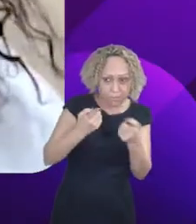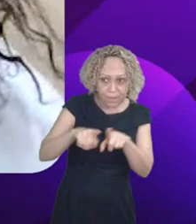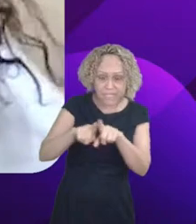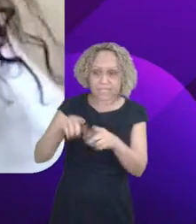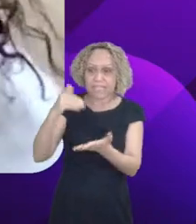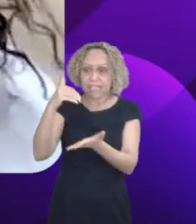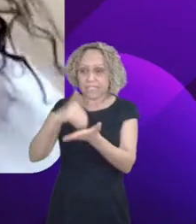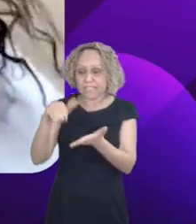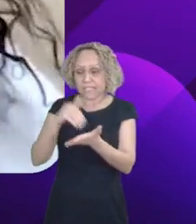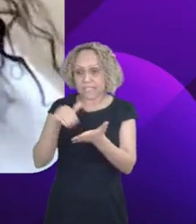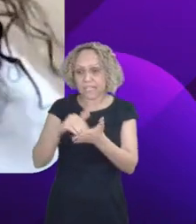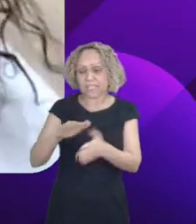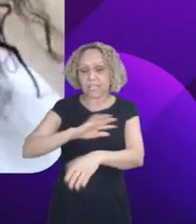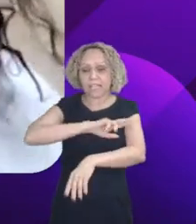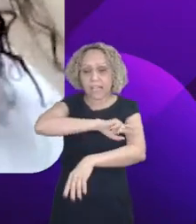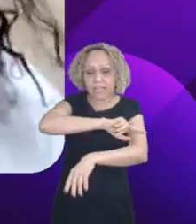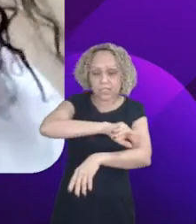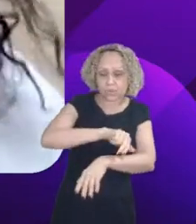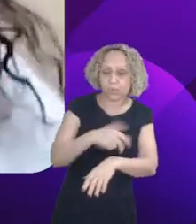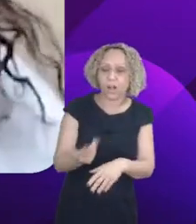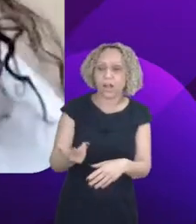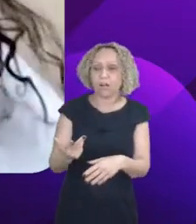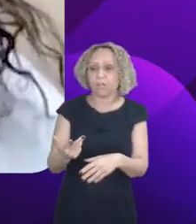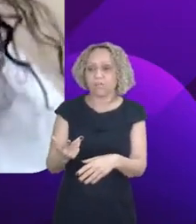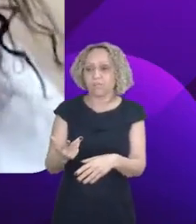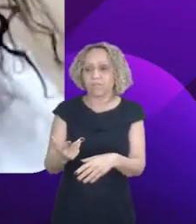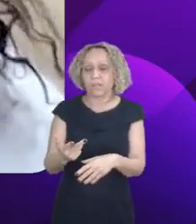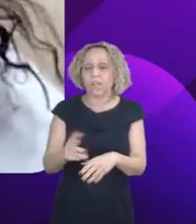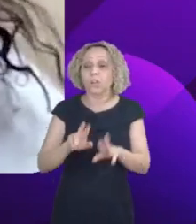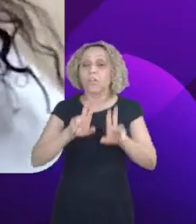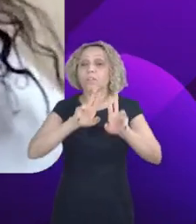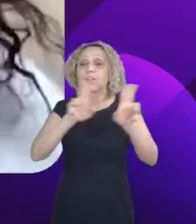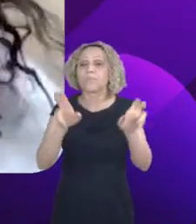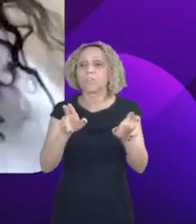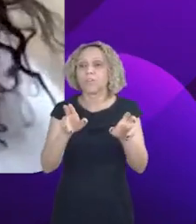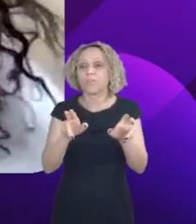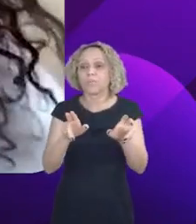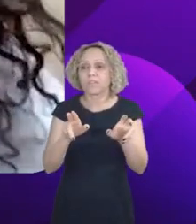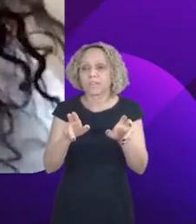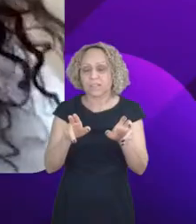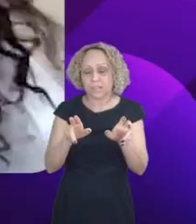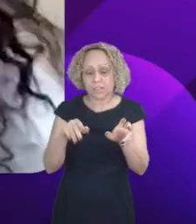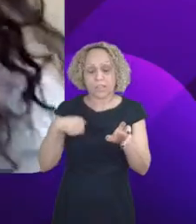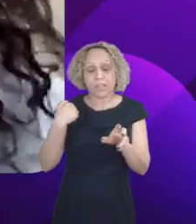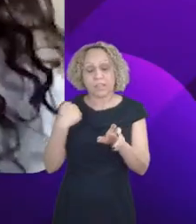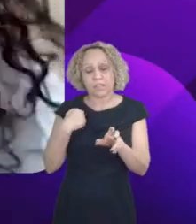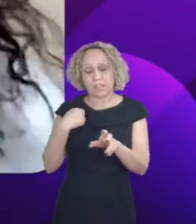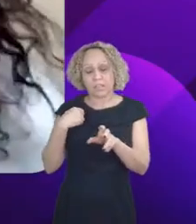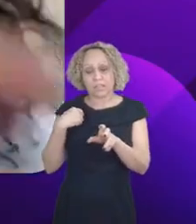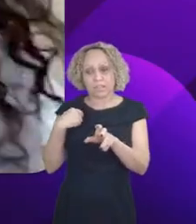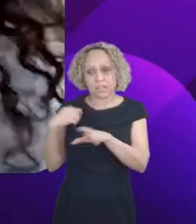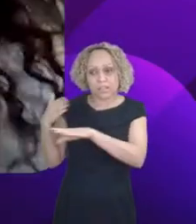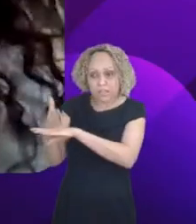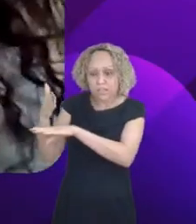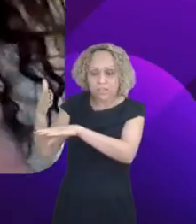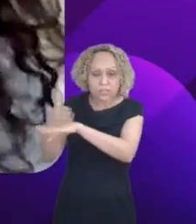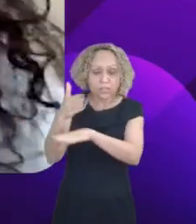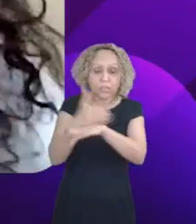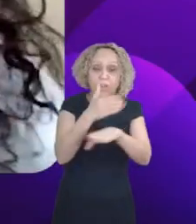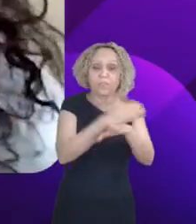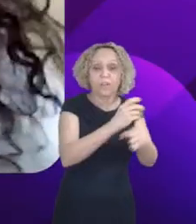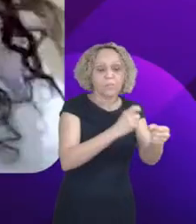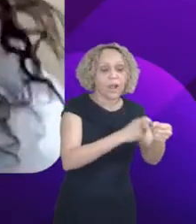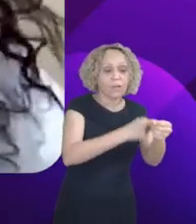uma atuação que nós chamamos de Ciranda com a Ronda. Nós vamos ao território, aos quilombos, aos